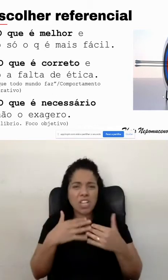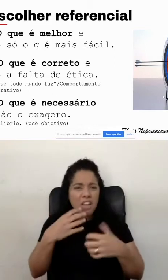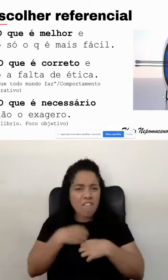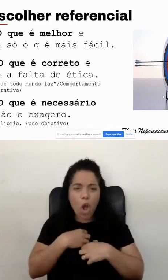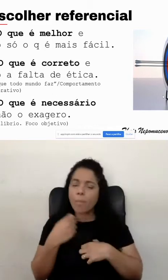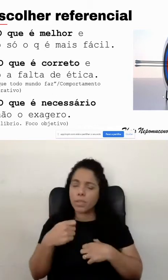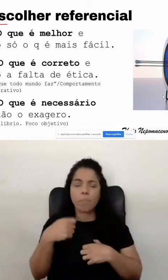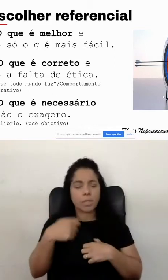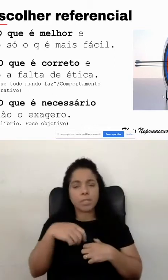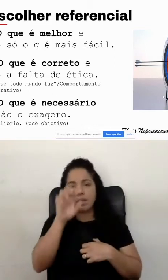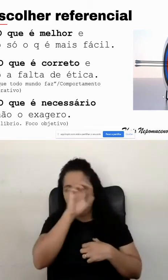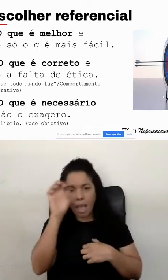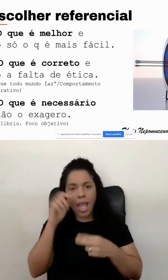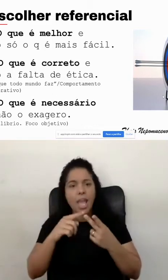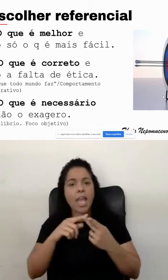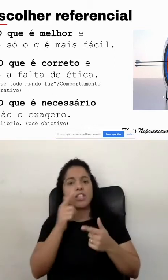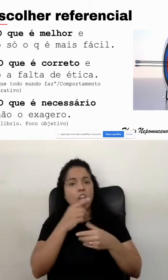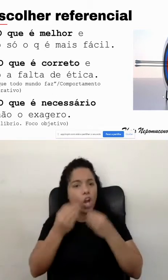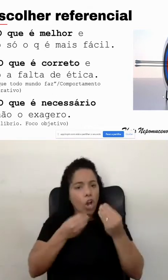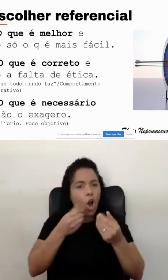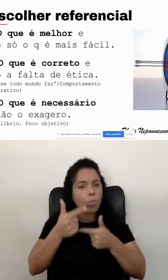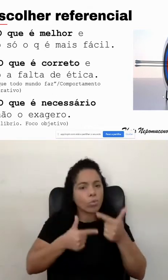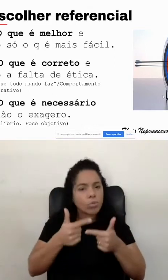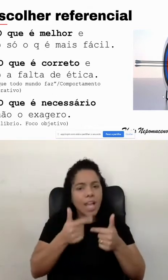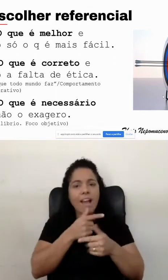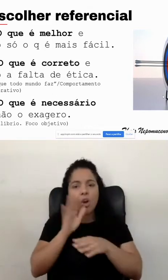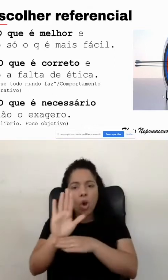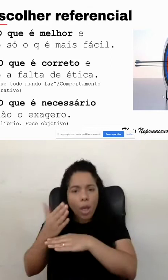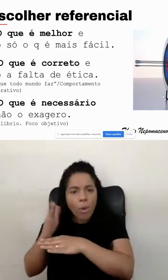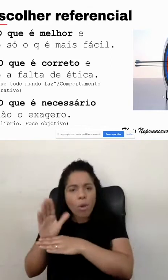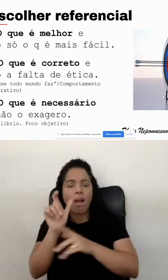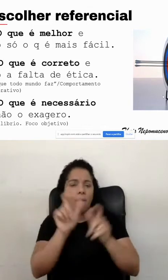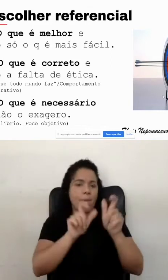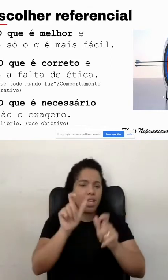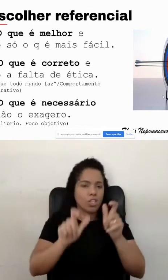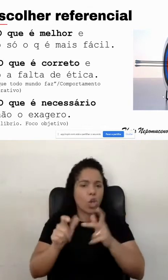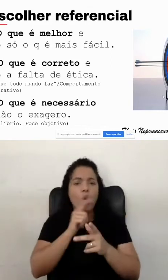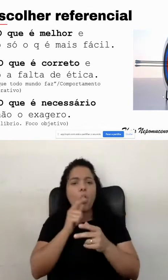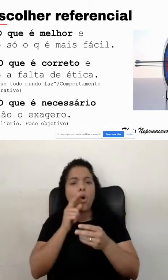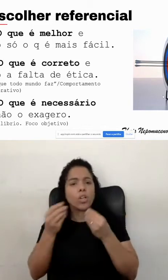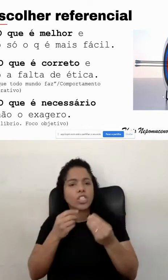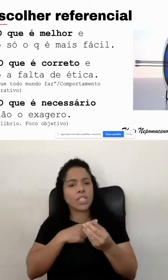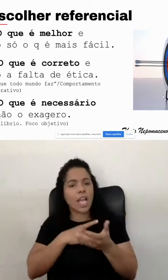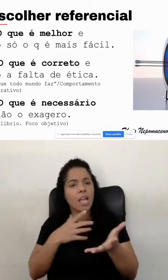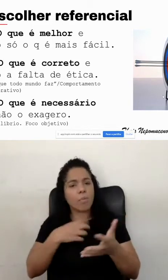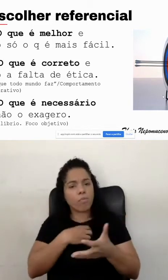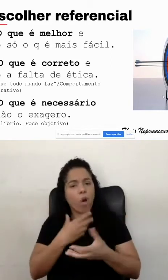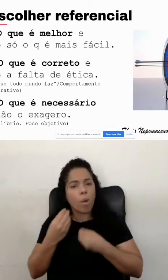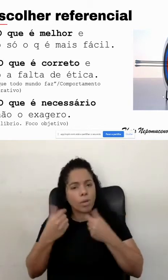diante do ganha-ganha, de colaborar com as pessoas, de seguir um caminho ético